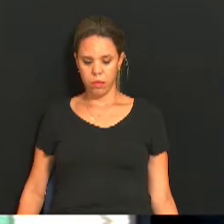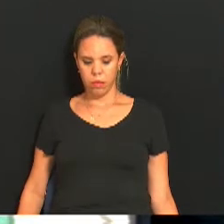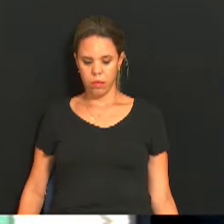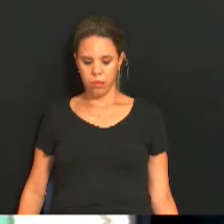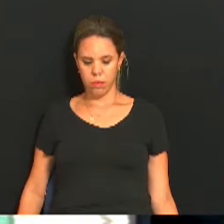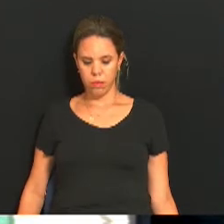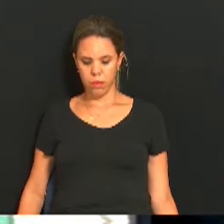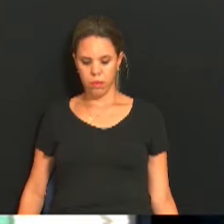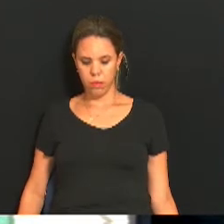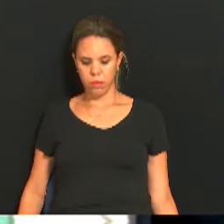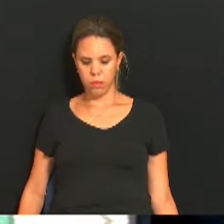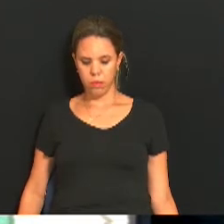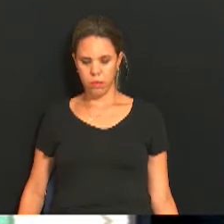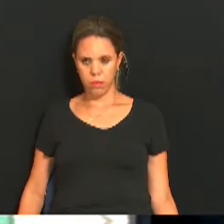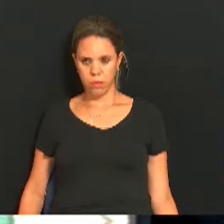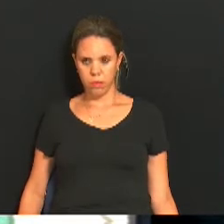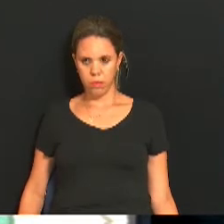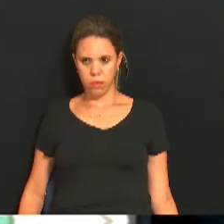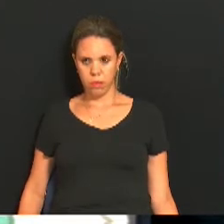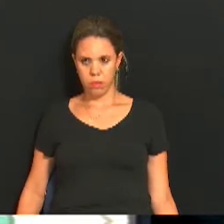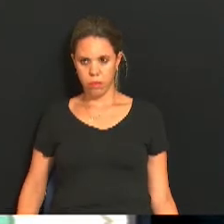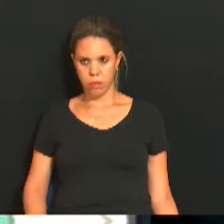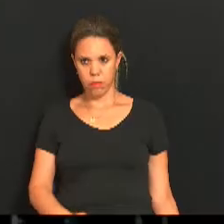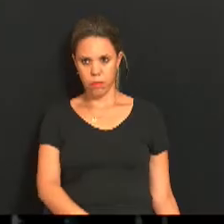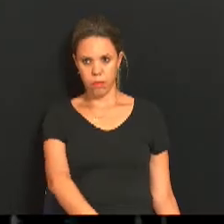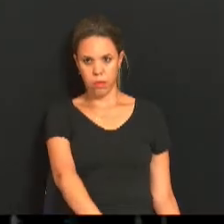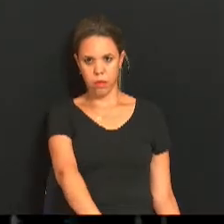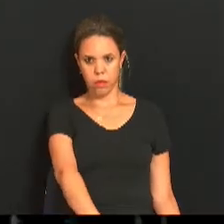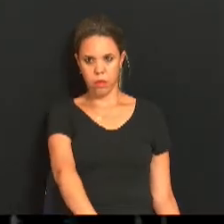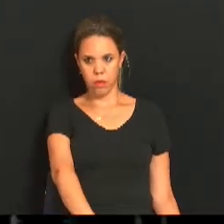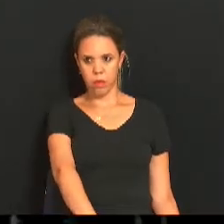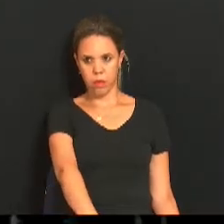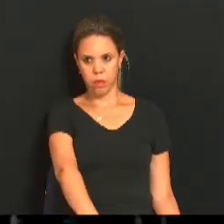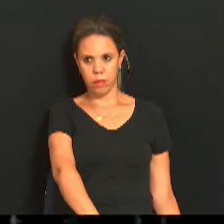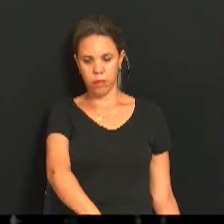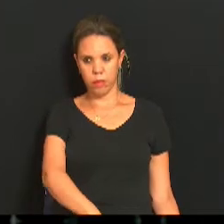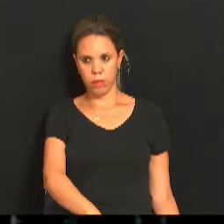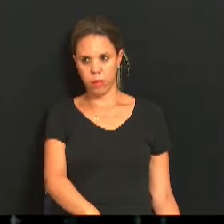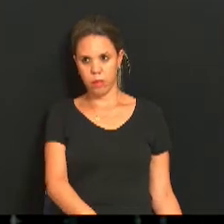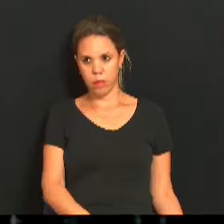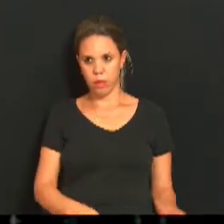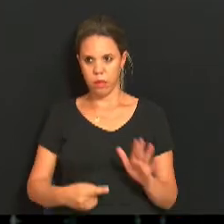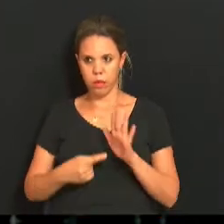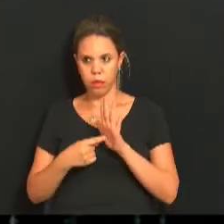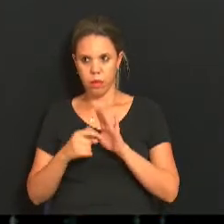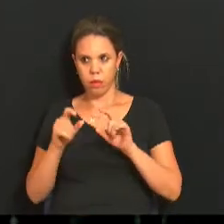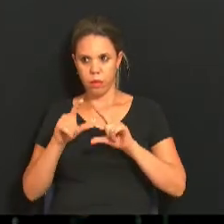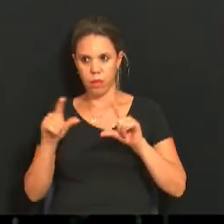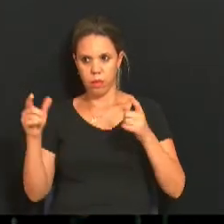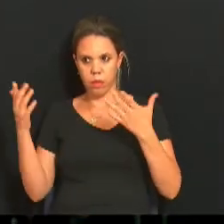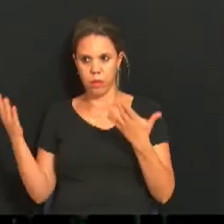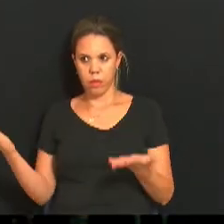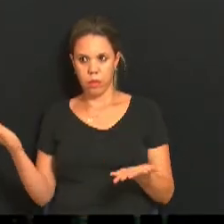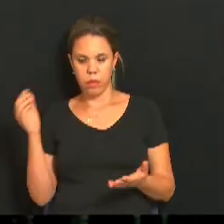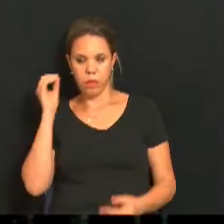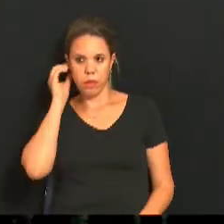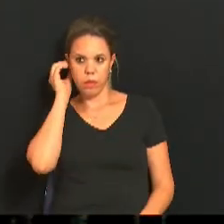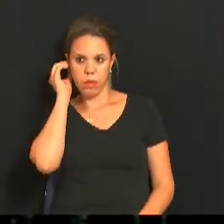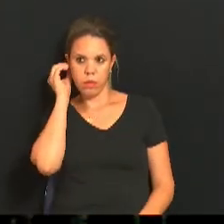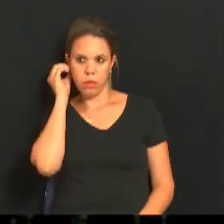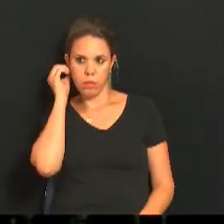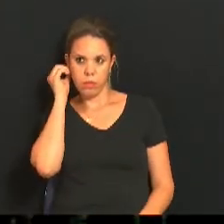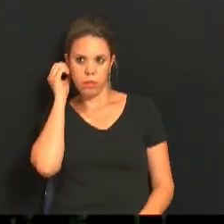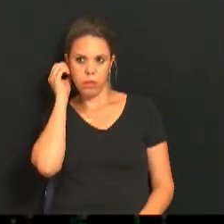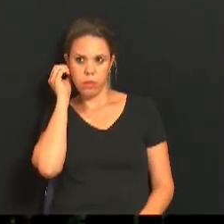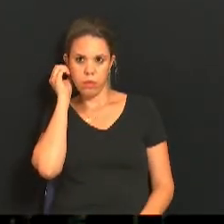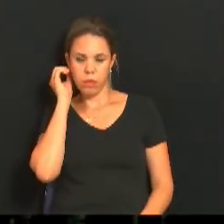Oi boa tarde Mariana e para você fazer aquela apresentação para eles gentileza para